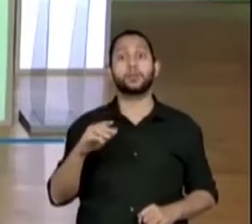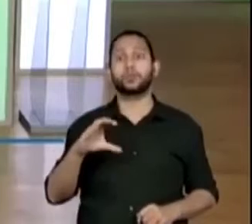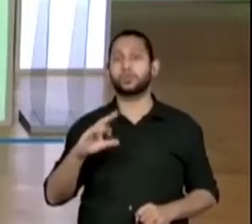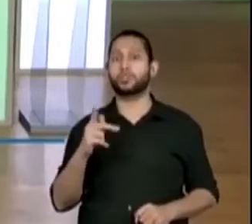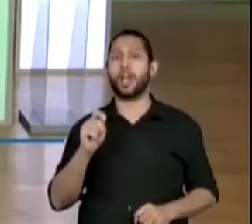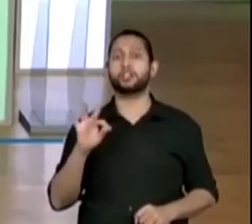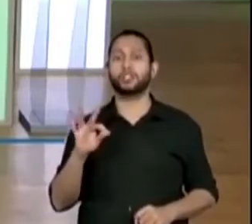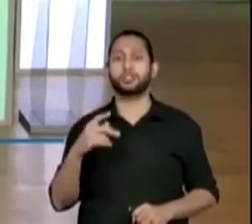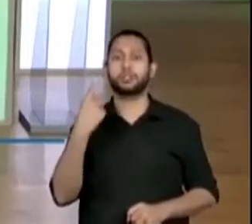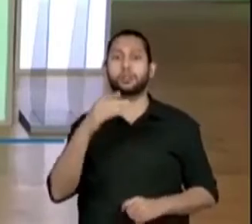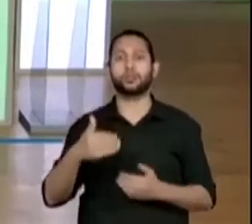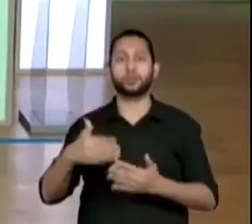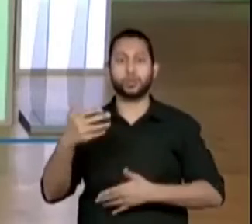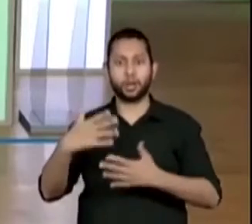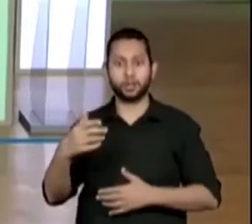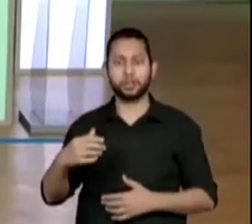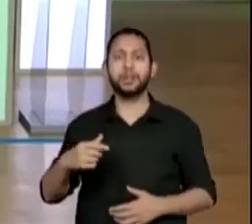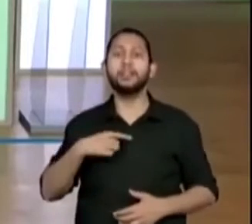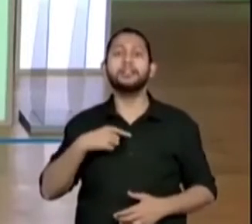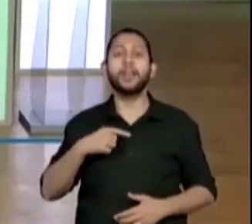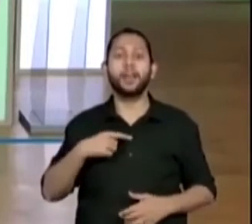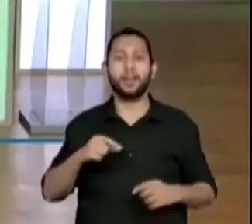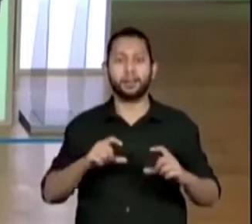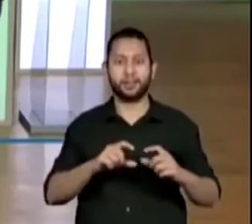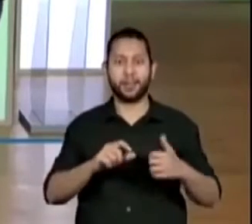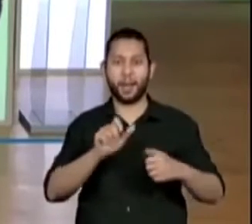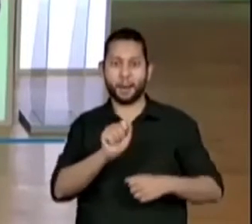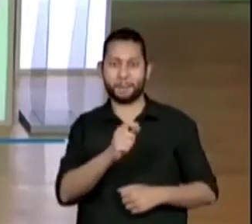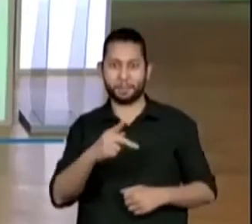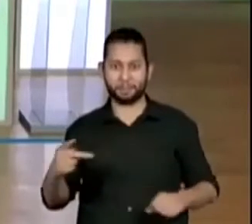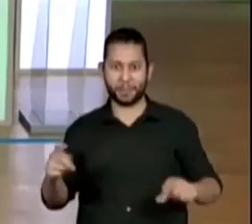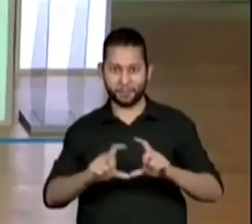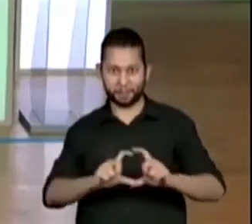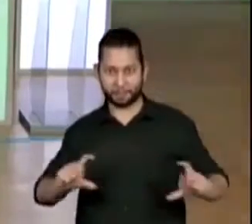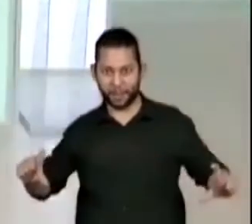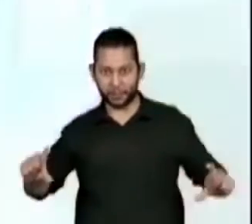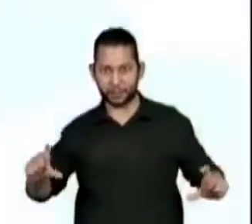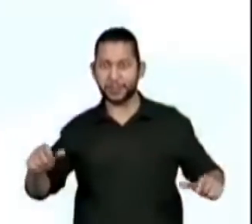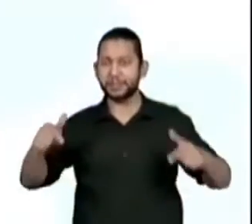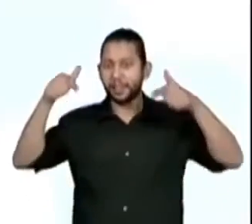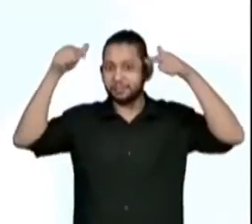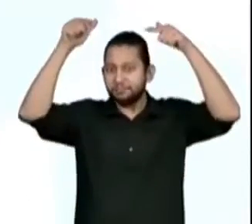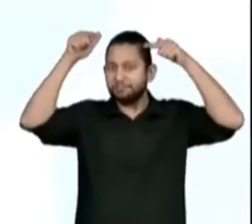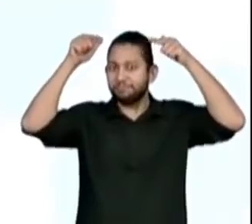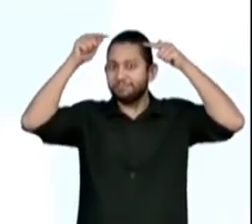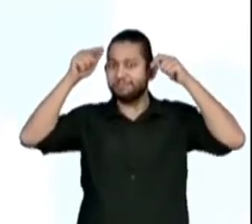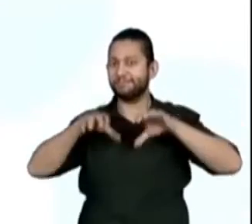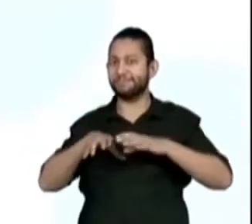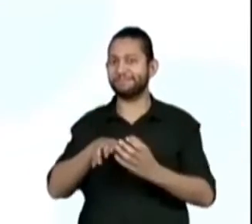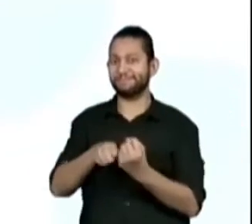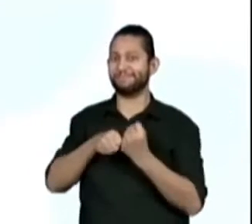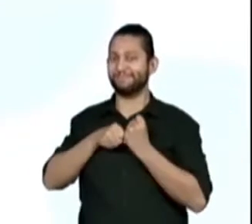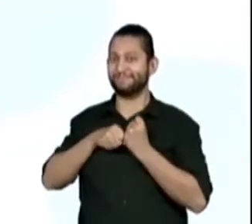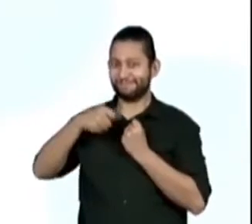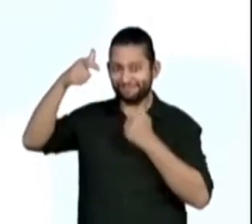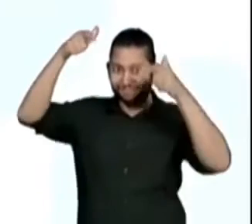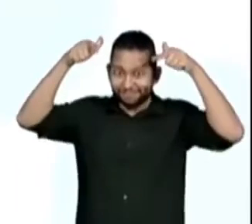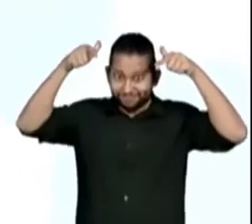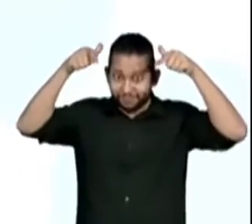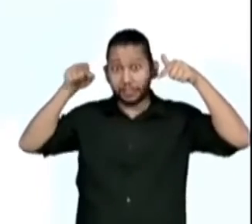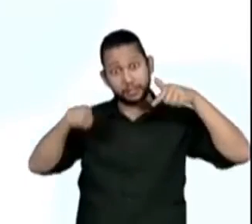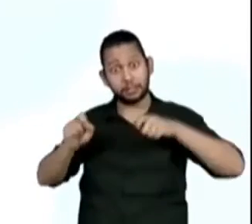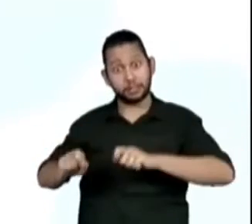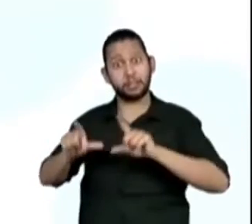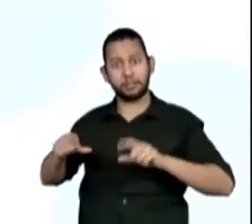registros. Certo? Então, bora trabalhar, professora? Bora. E aí tem uma pergunta. Que é assim, ó, vamos lá. Nesta aula, nós vamos